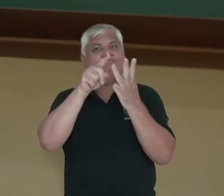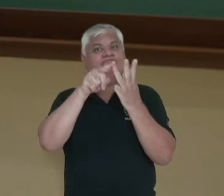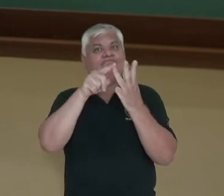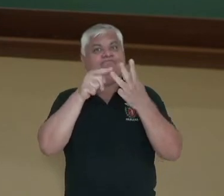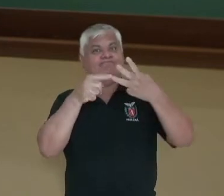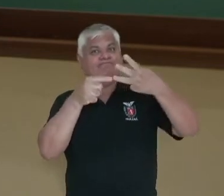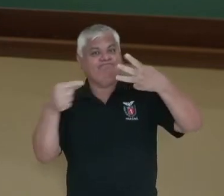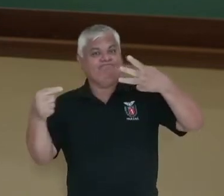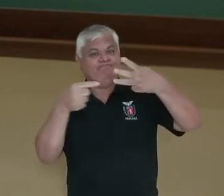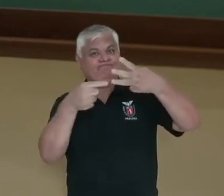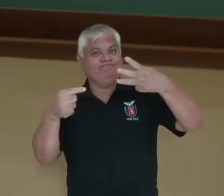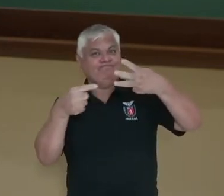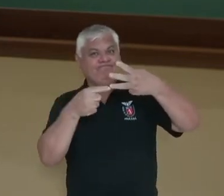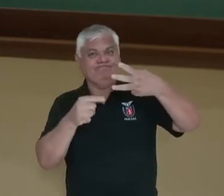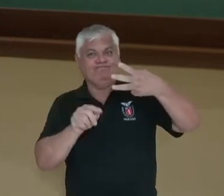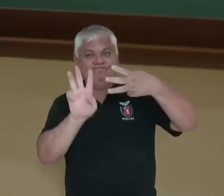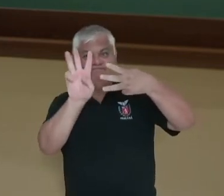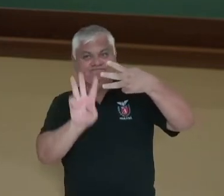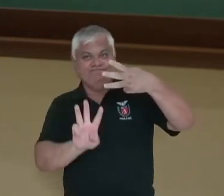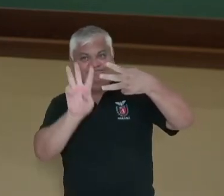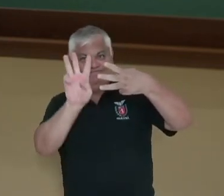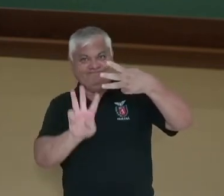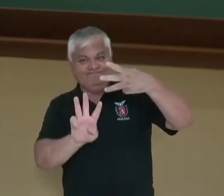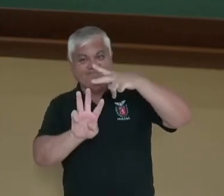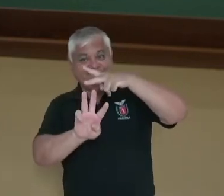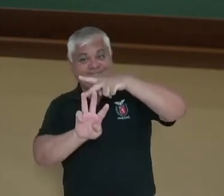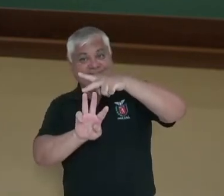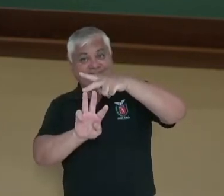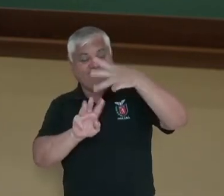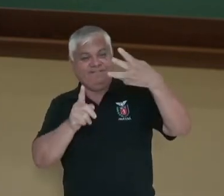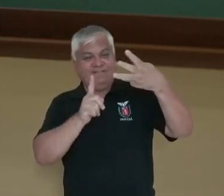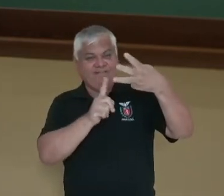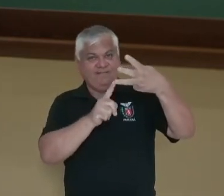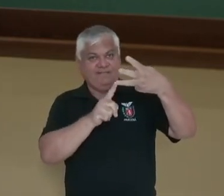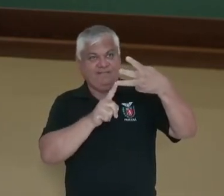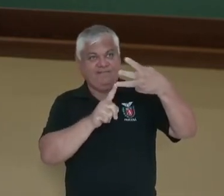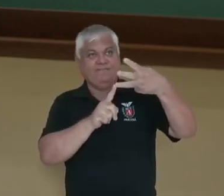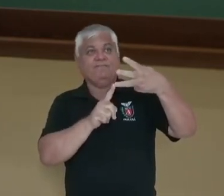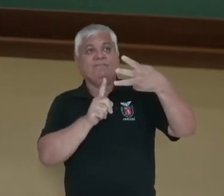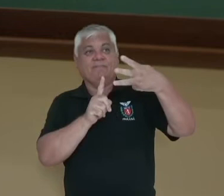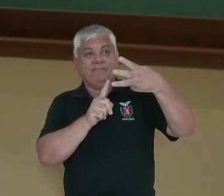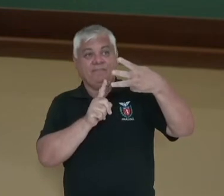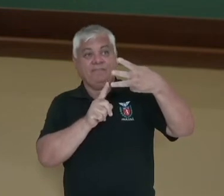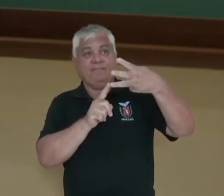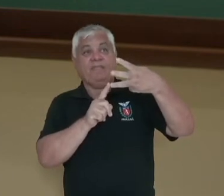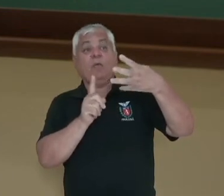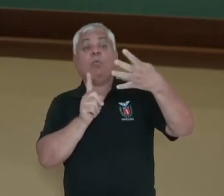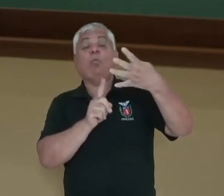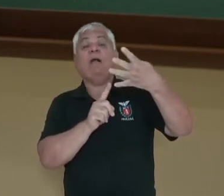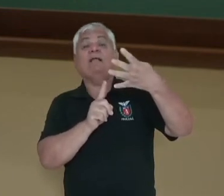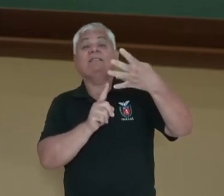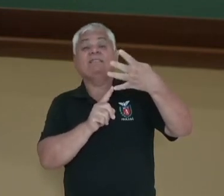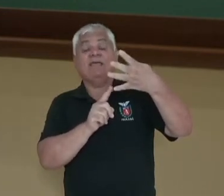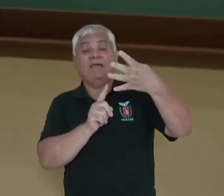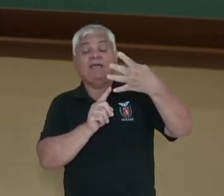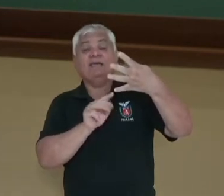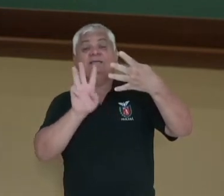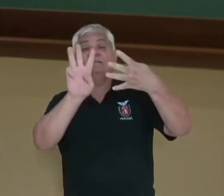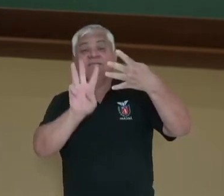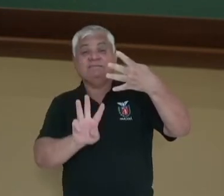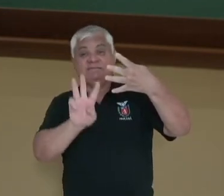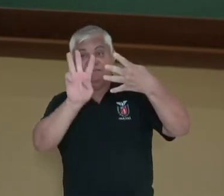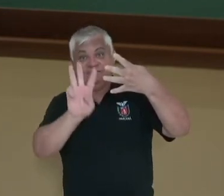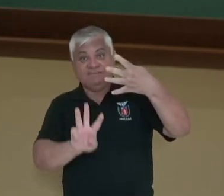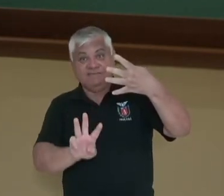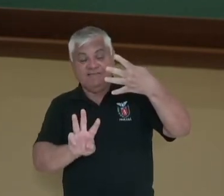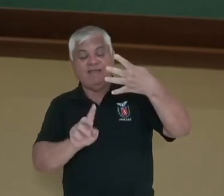linha e na terceira coluna. Então, ele pode ser, perdão, pessoal, terceira não, na quarta linha e na terceira coluna. Então, ele